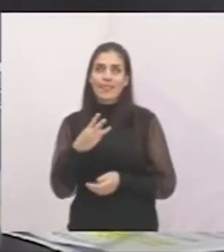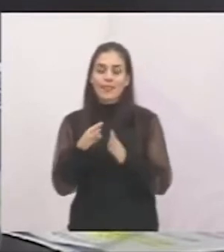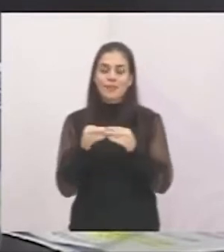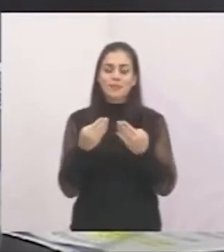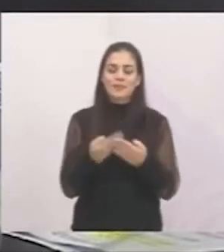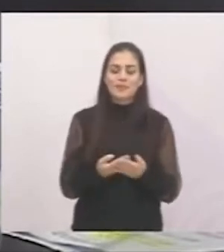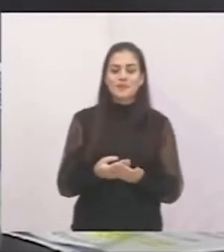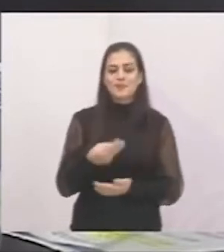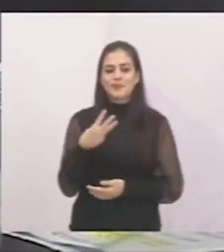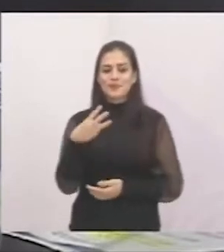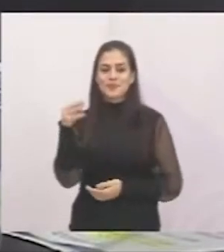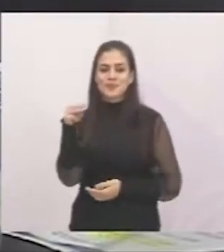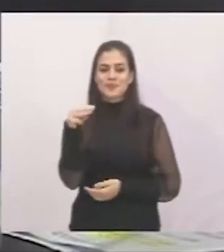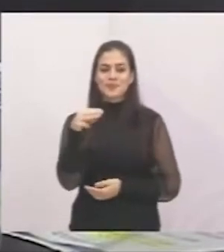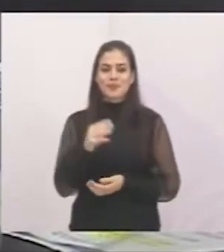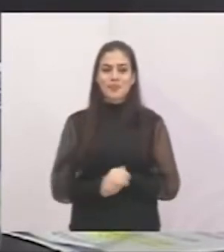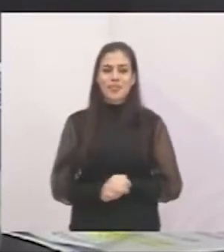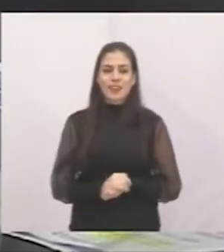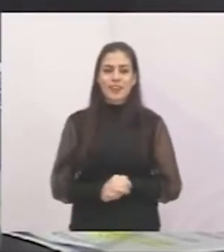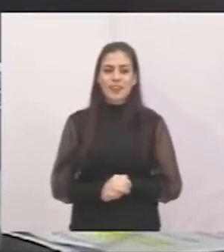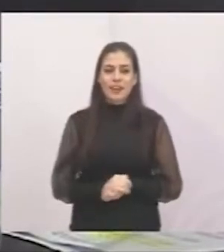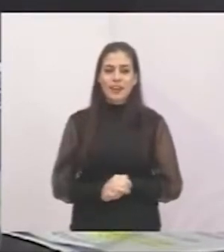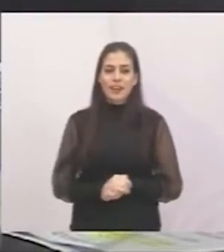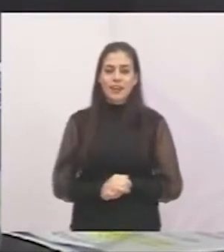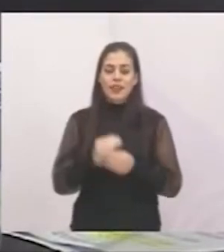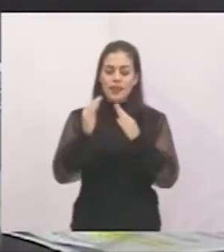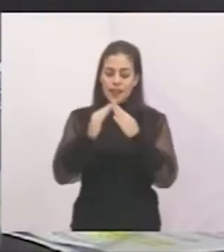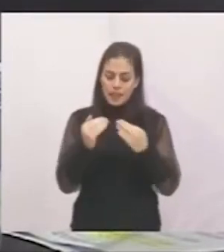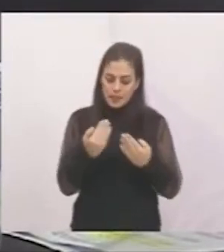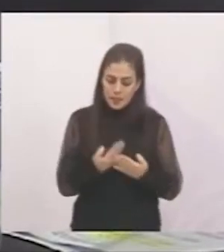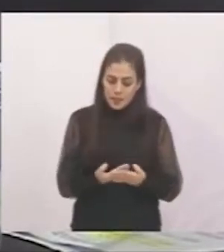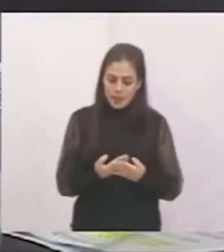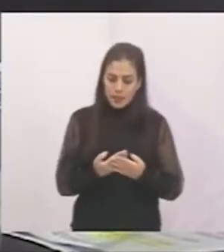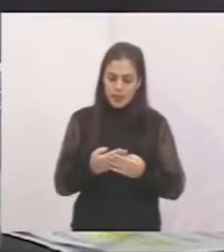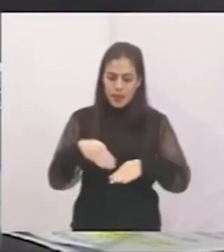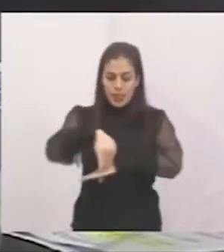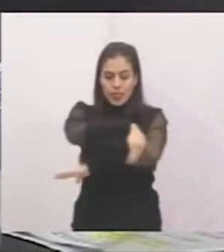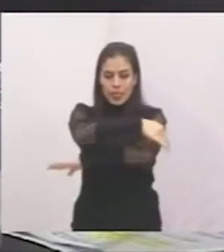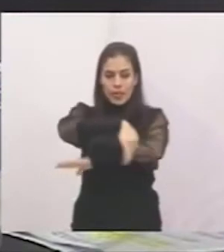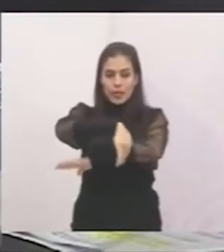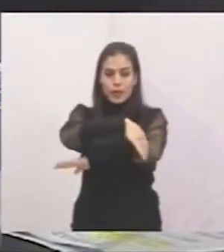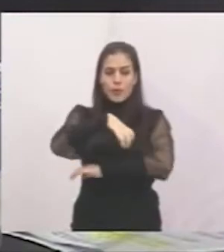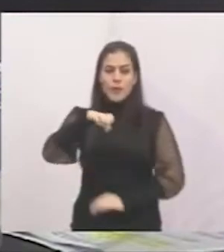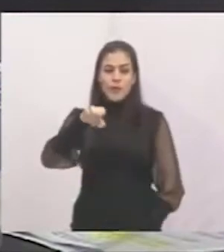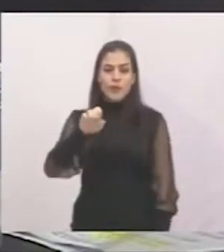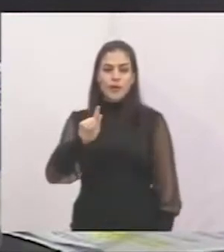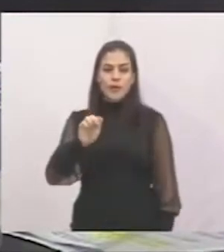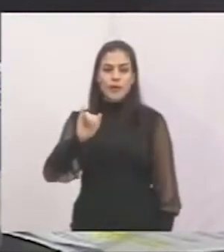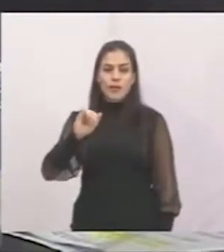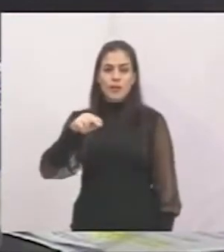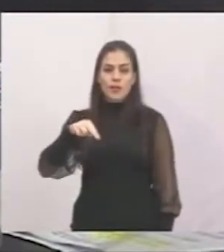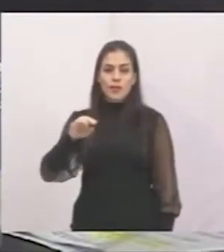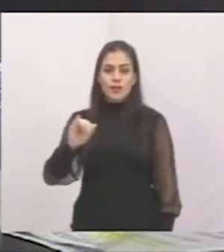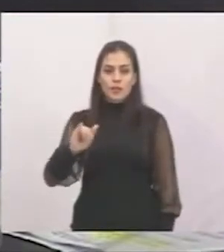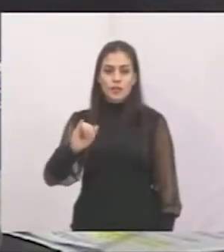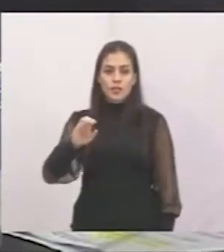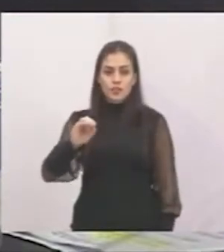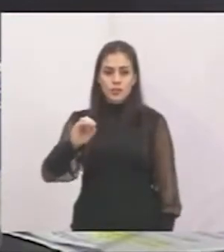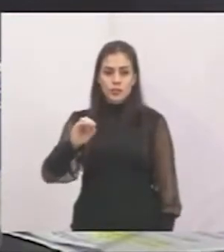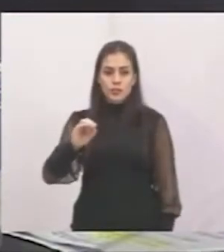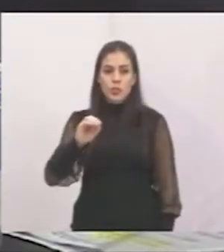e é requerimento na Rua Higino Ribeiro de Carvalho no parque Meia